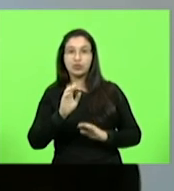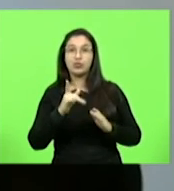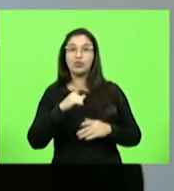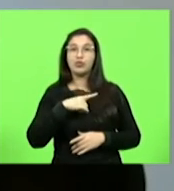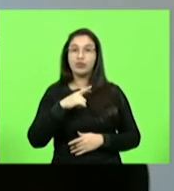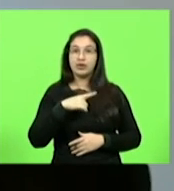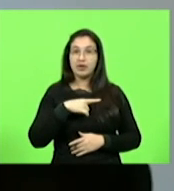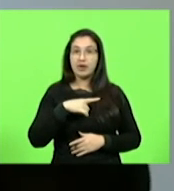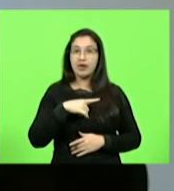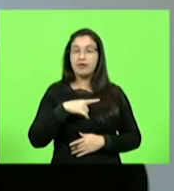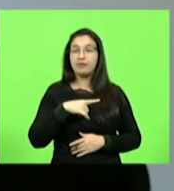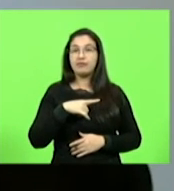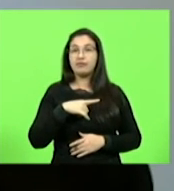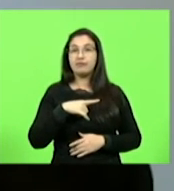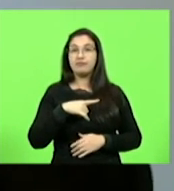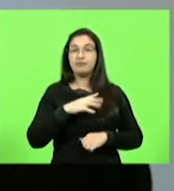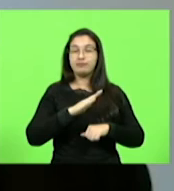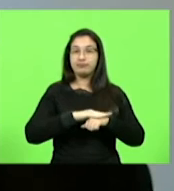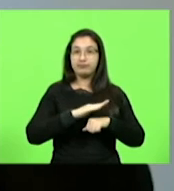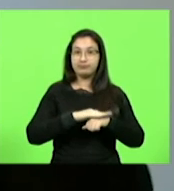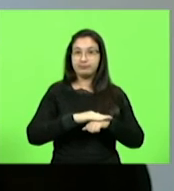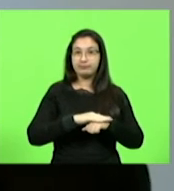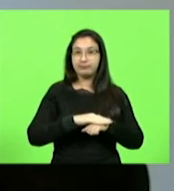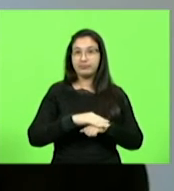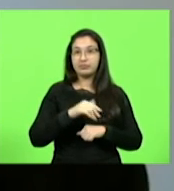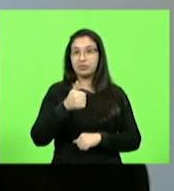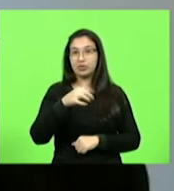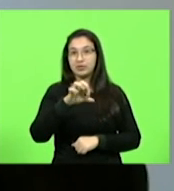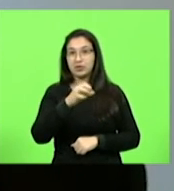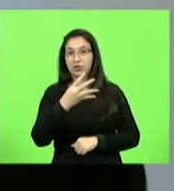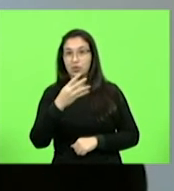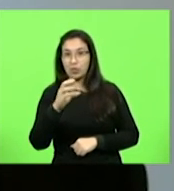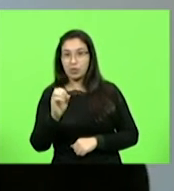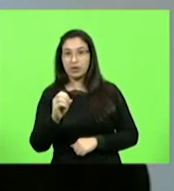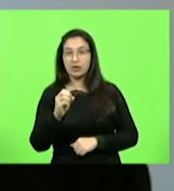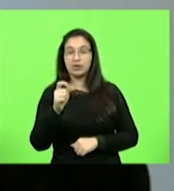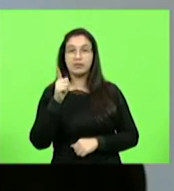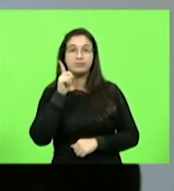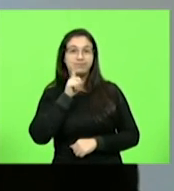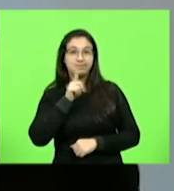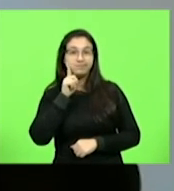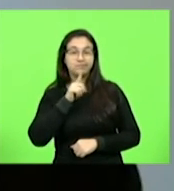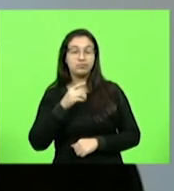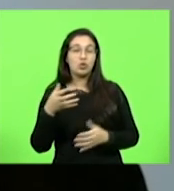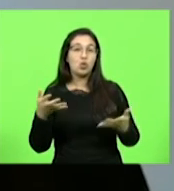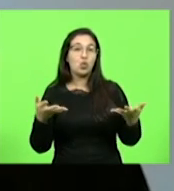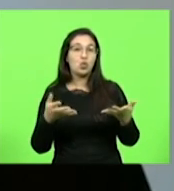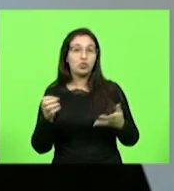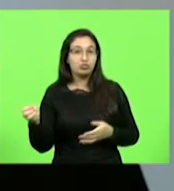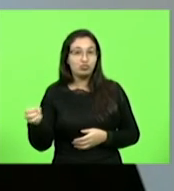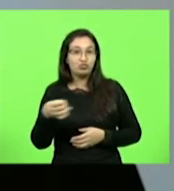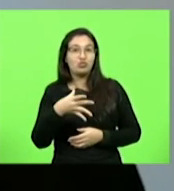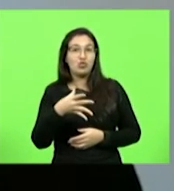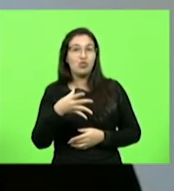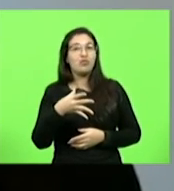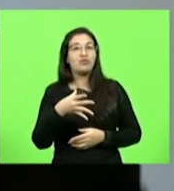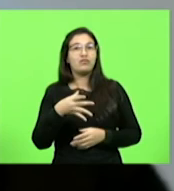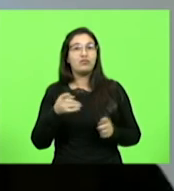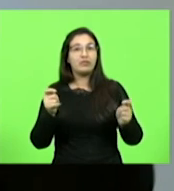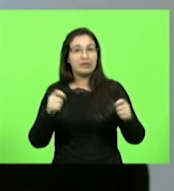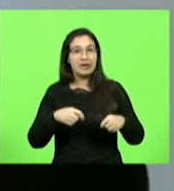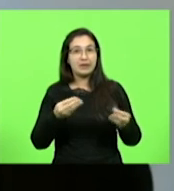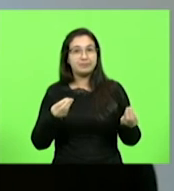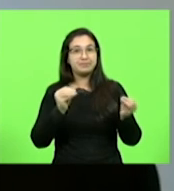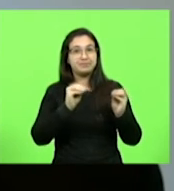Estados Unidos e hoje é possível aplicar essa nova tecnologia, ou uma tecnologia antiga, mas